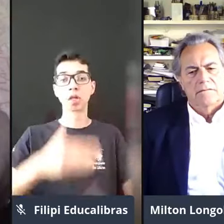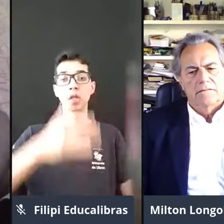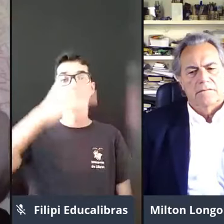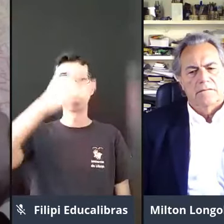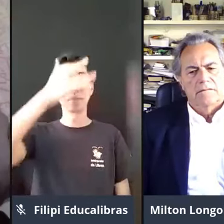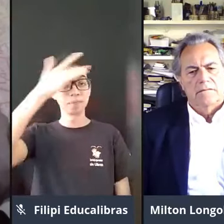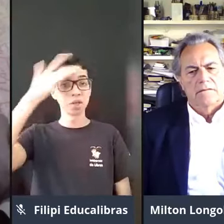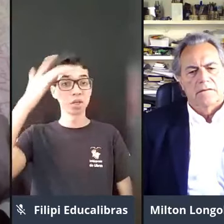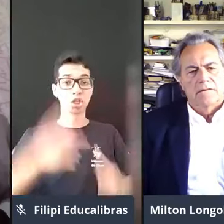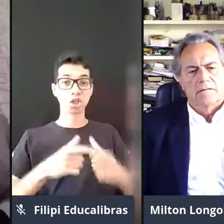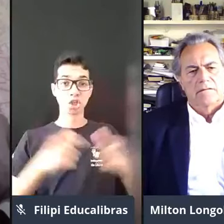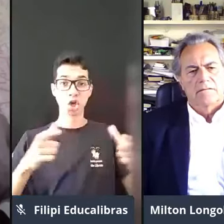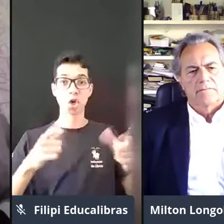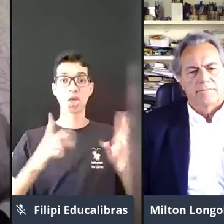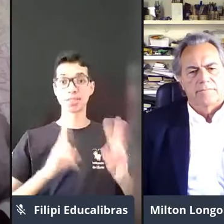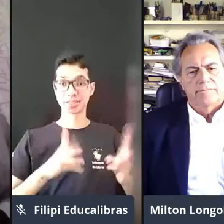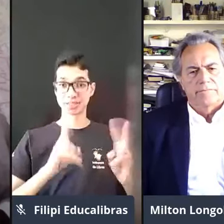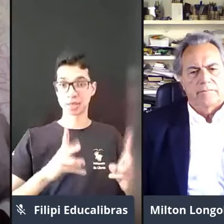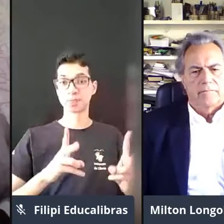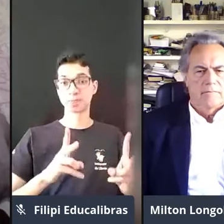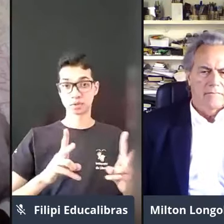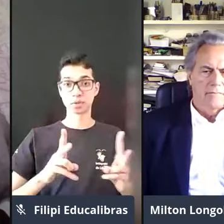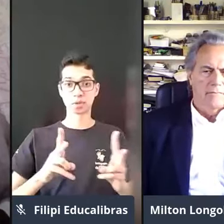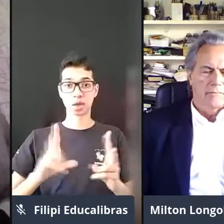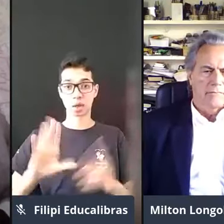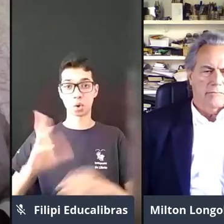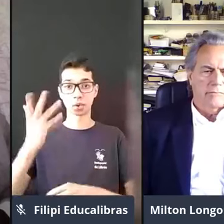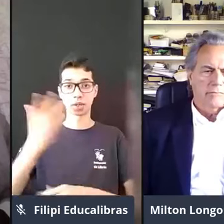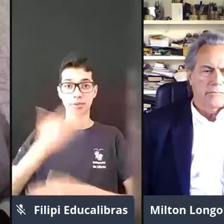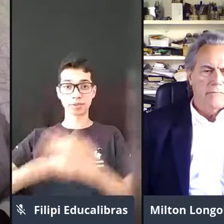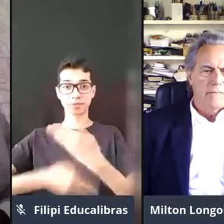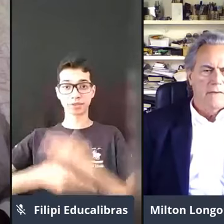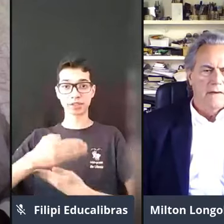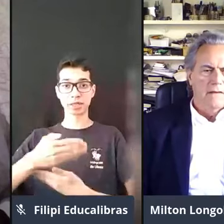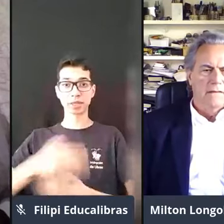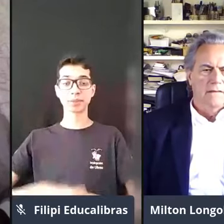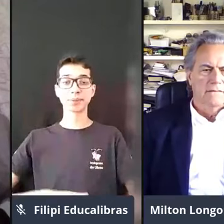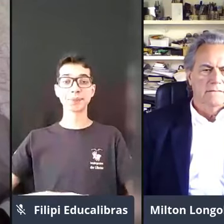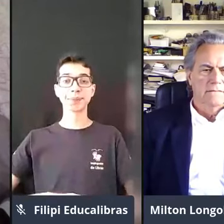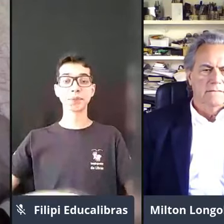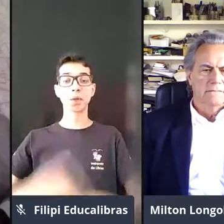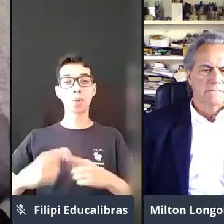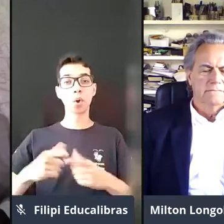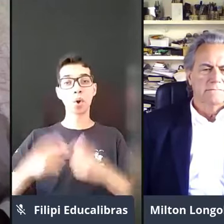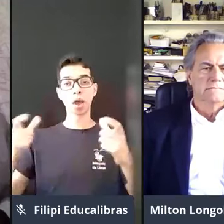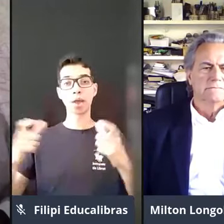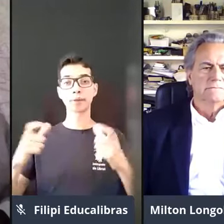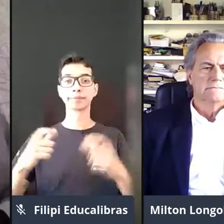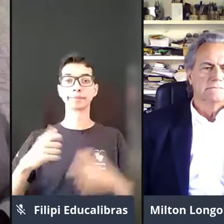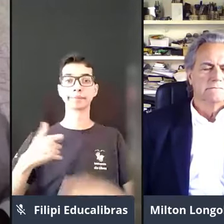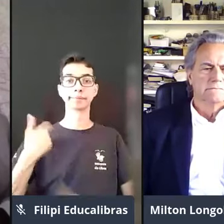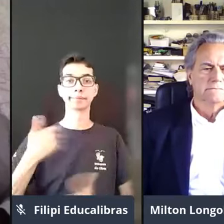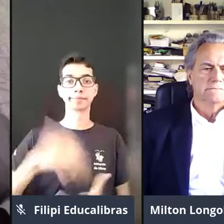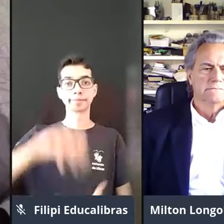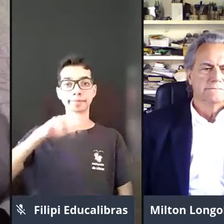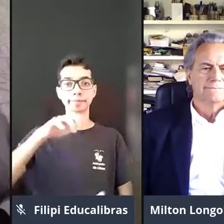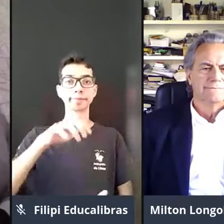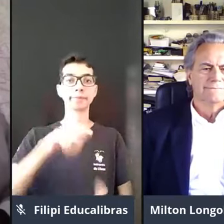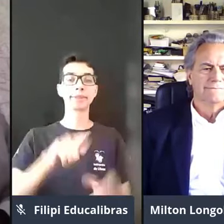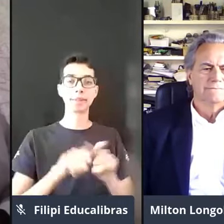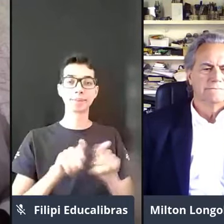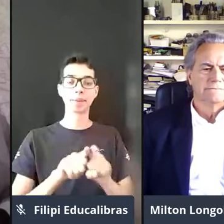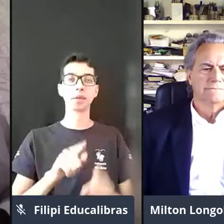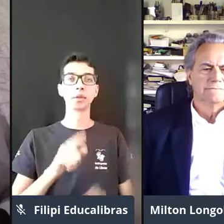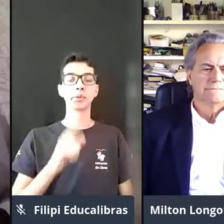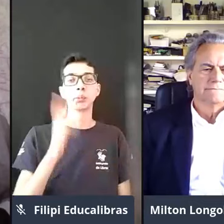sempre, obviamente, mas deficiências. Então, no caso, as pessoas vão ficando mais velhas, deficiência auditiva, deficiência